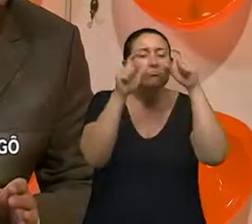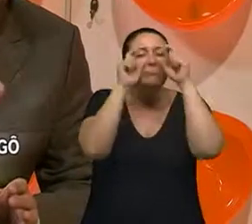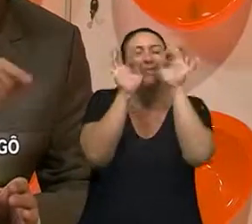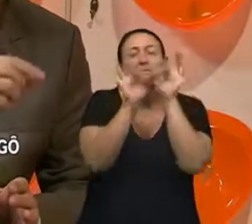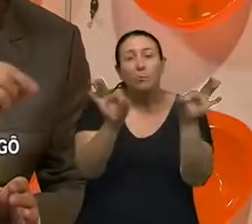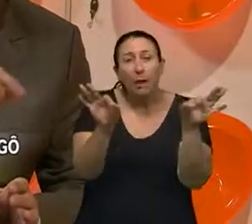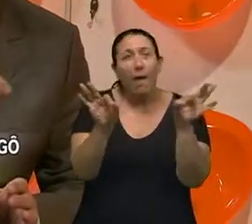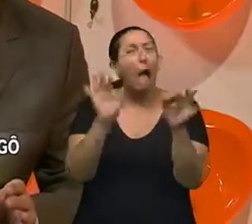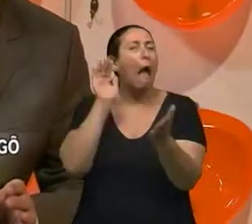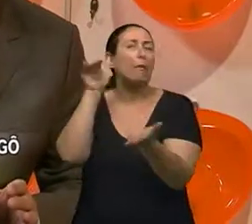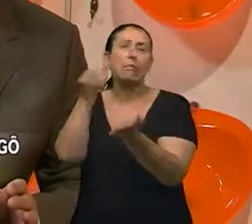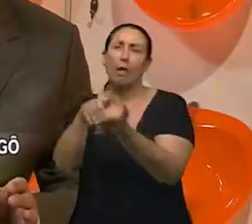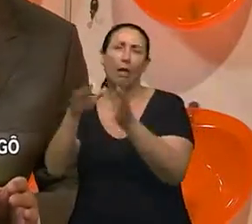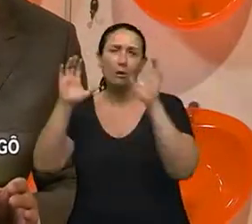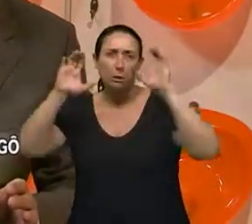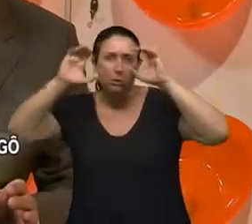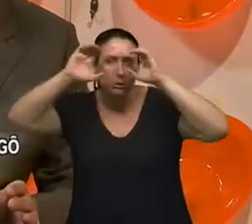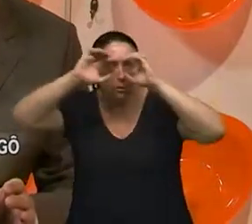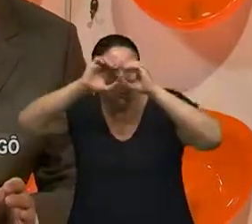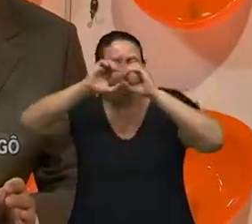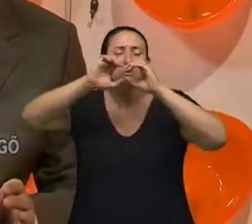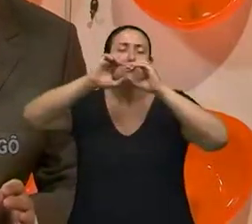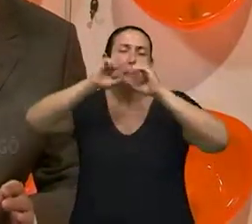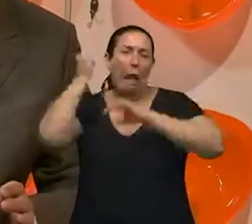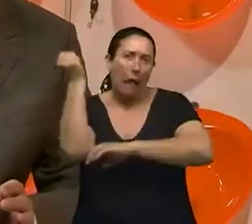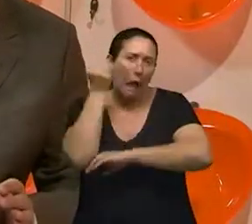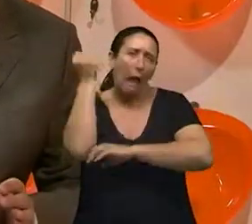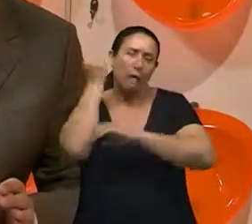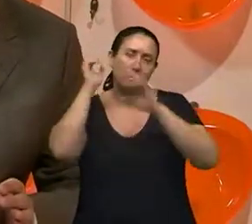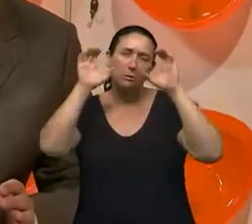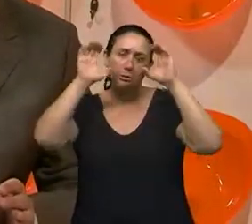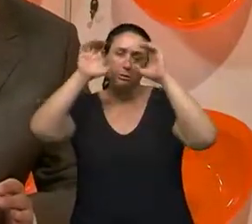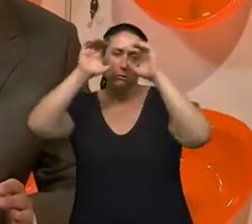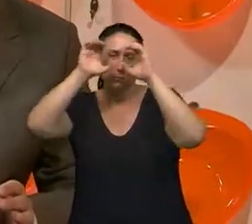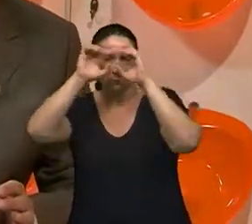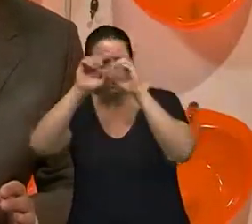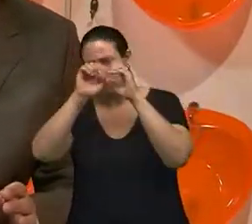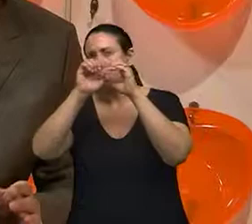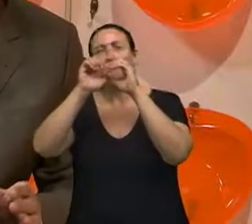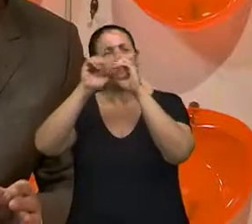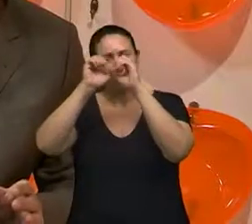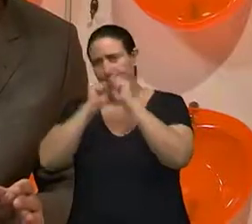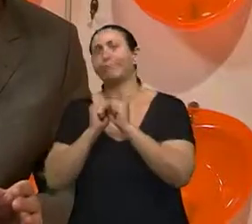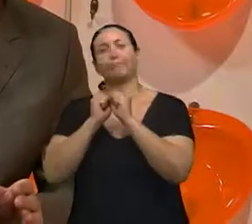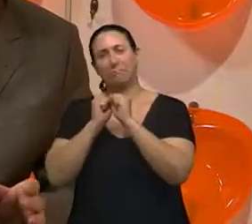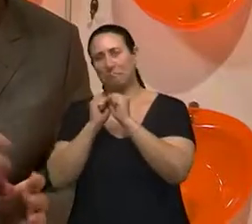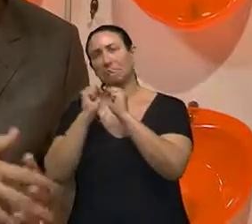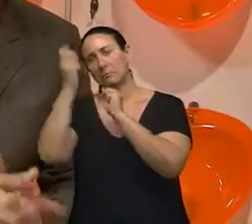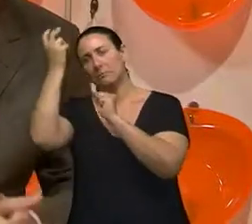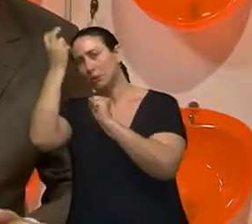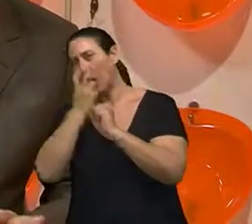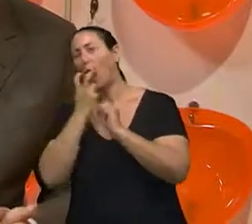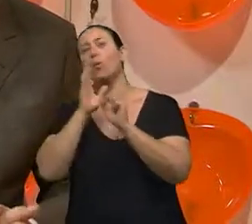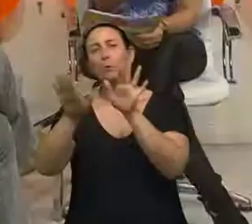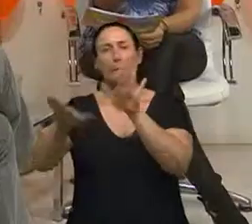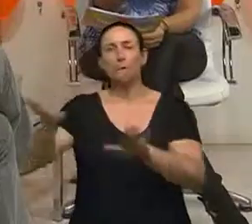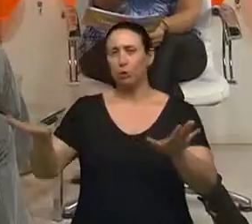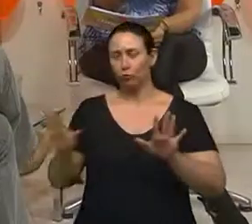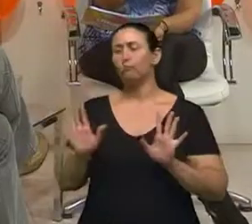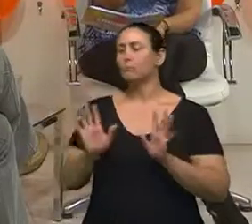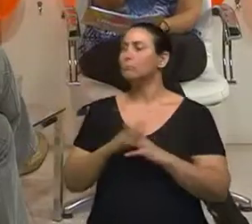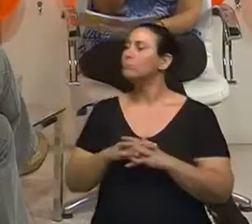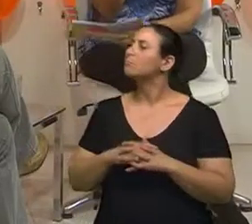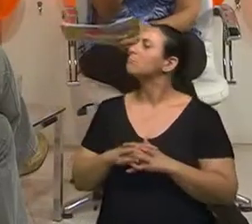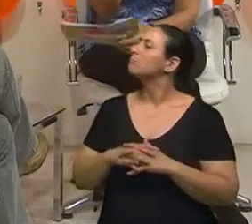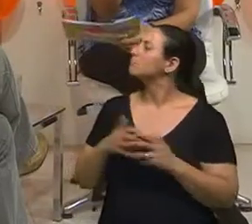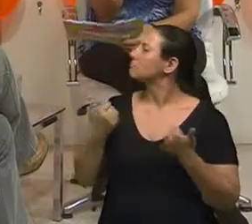danos visuais, até graus mais avançados, onde lesões na retina causam até perda de visão em definitivo. Claro. O que